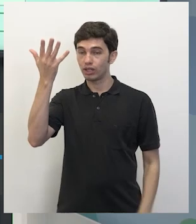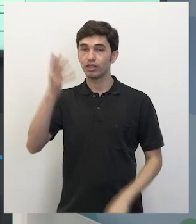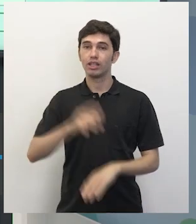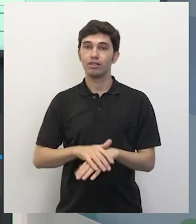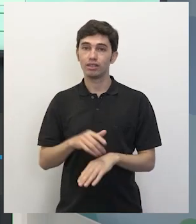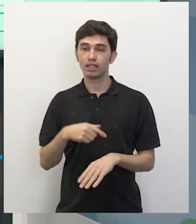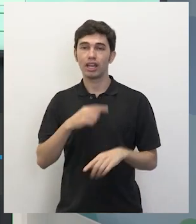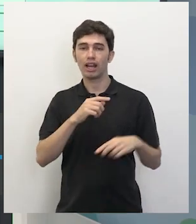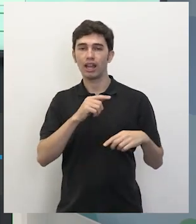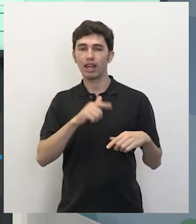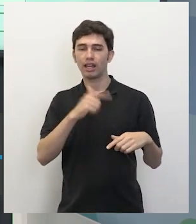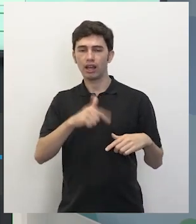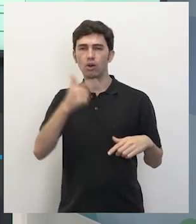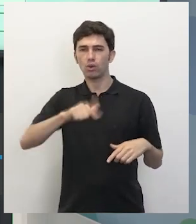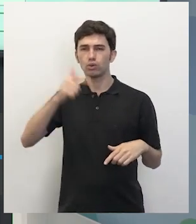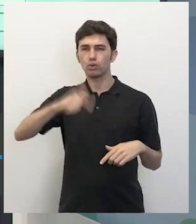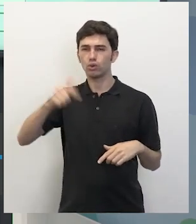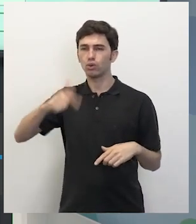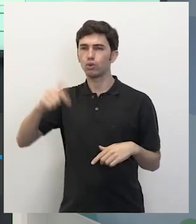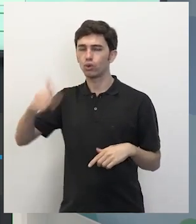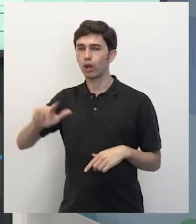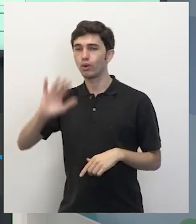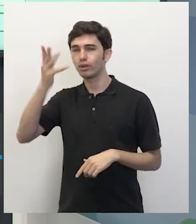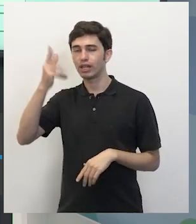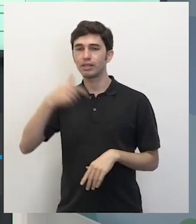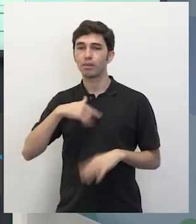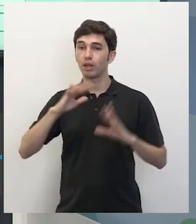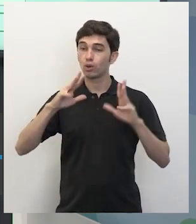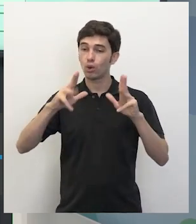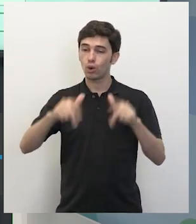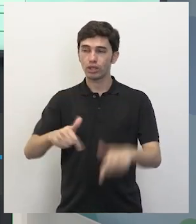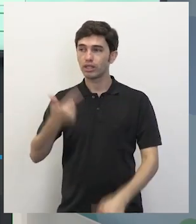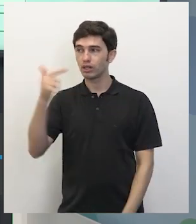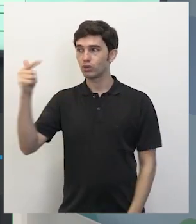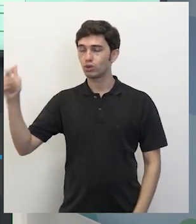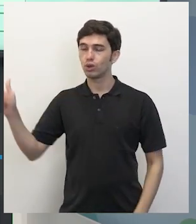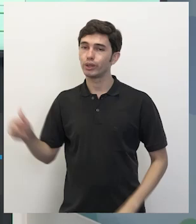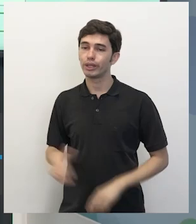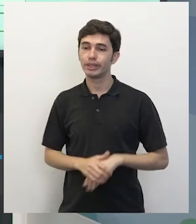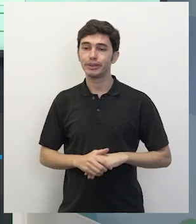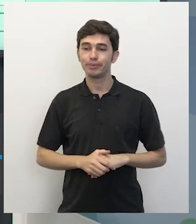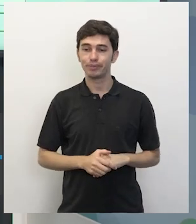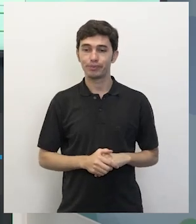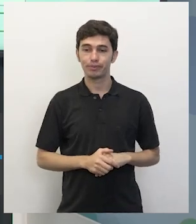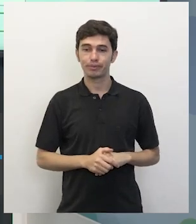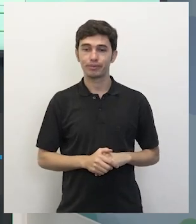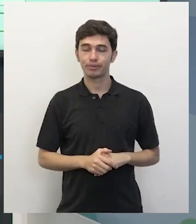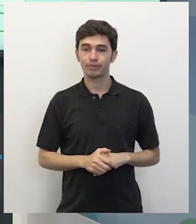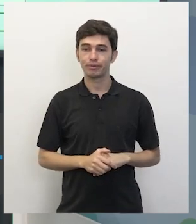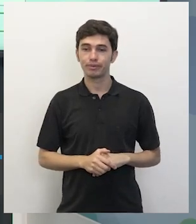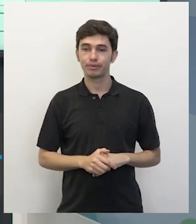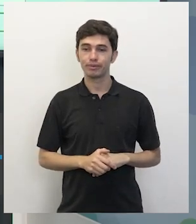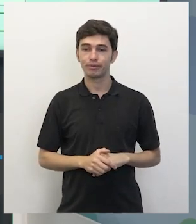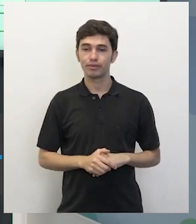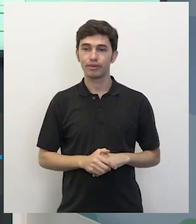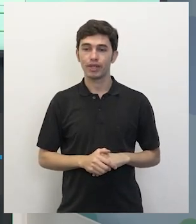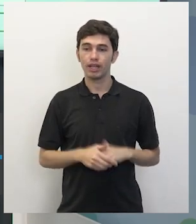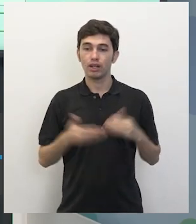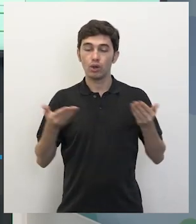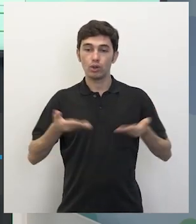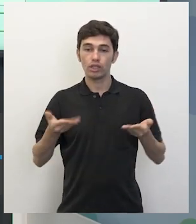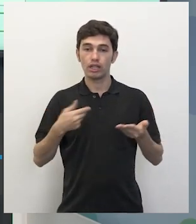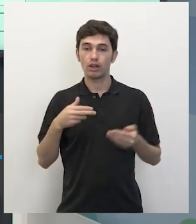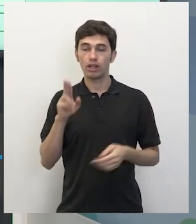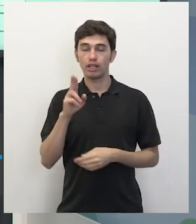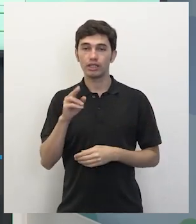ela é recorrente para todas as outras, tá? Então, eu tenho uma situação, tá? A partir dessa situação, eu